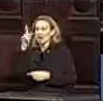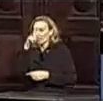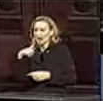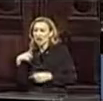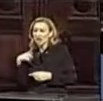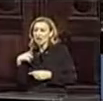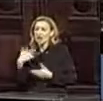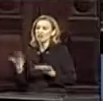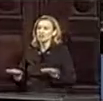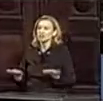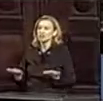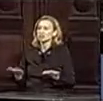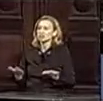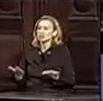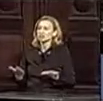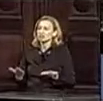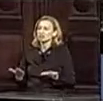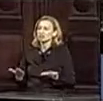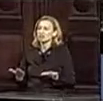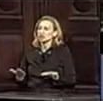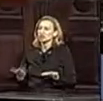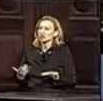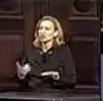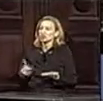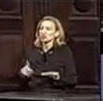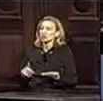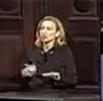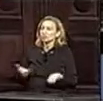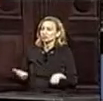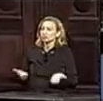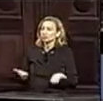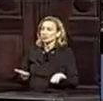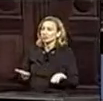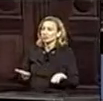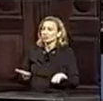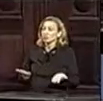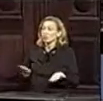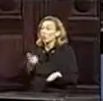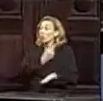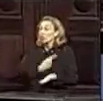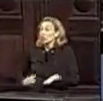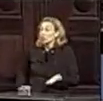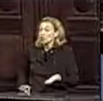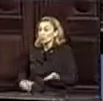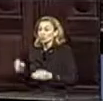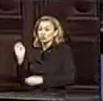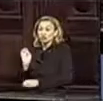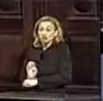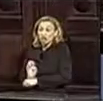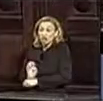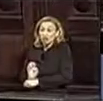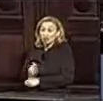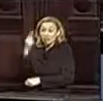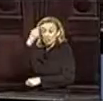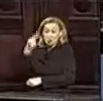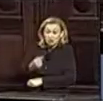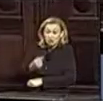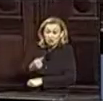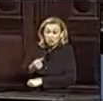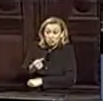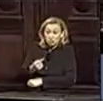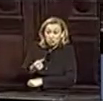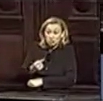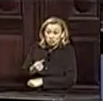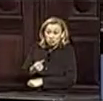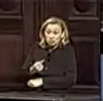a autoridade inexiste no estado do Rio de Janeiro. E o governador do estado, que é a autoridade maior, está